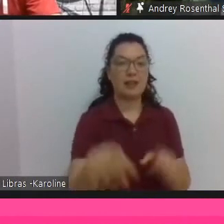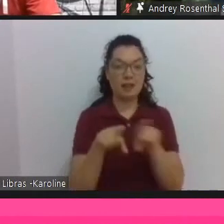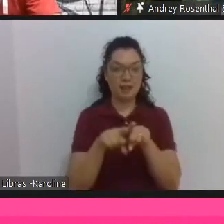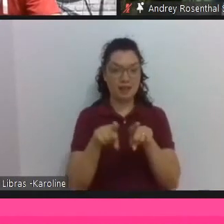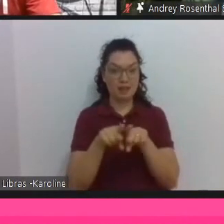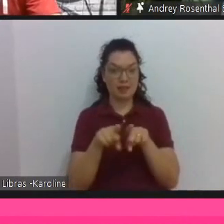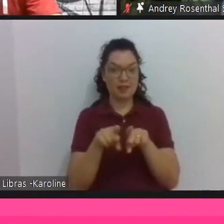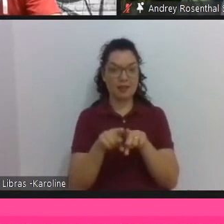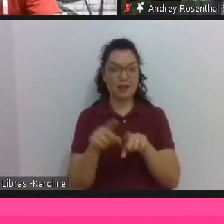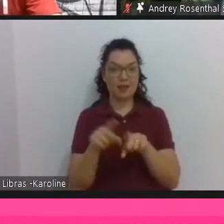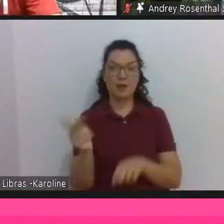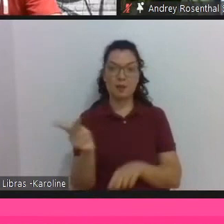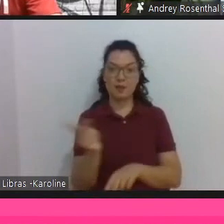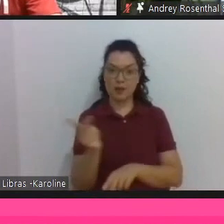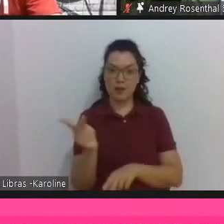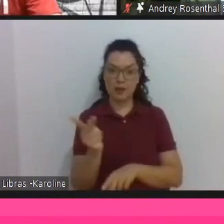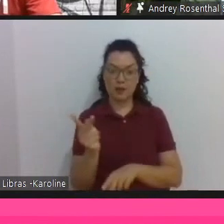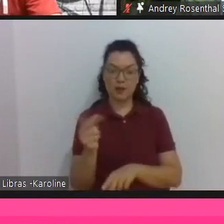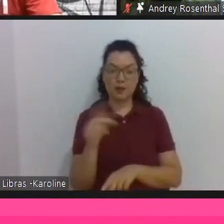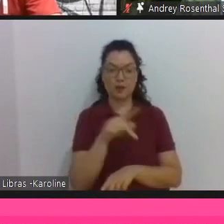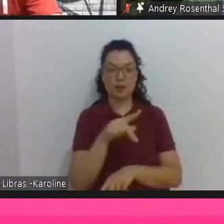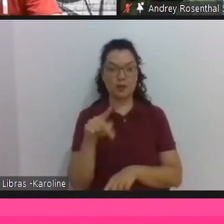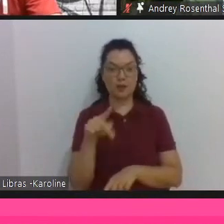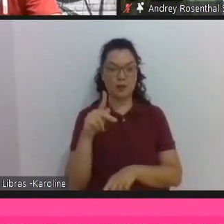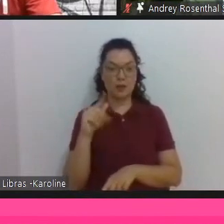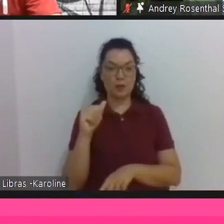organização. Antes de começar,